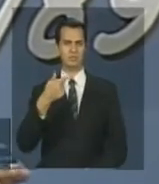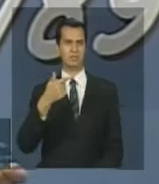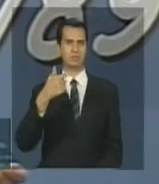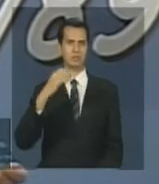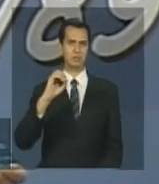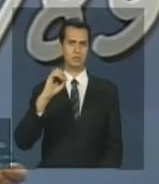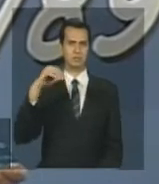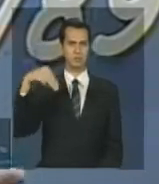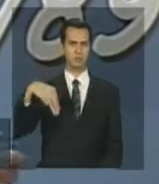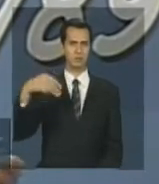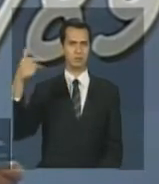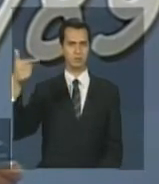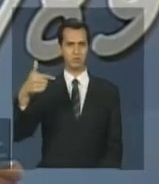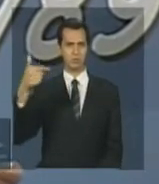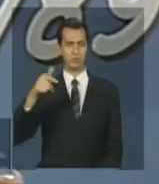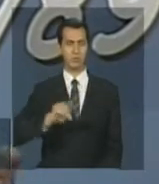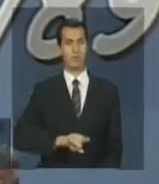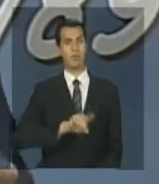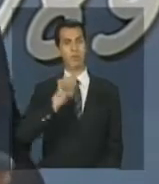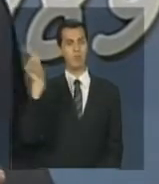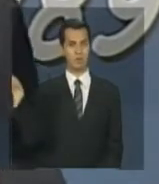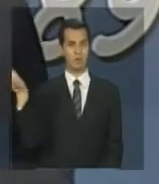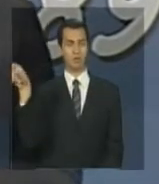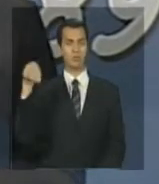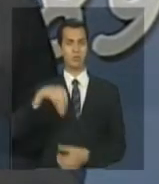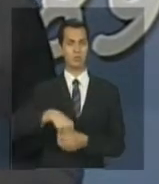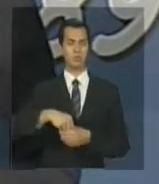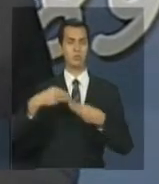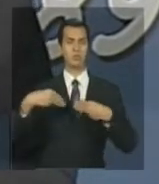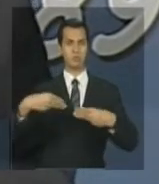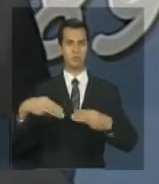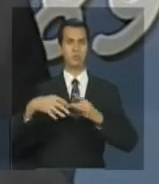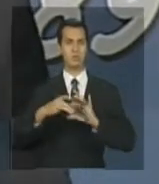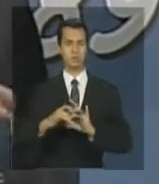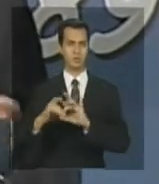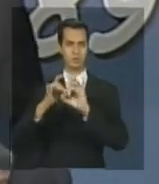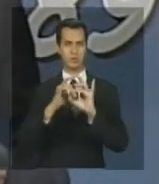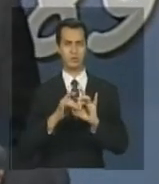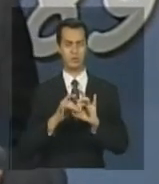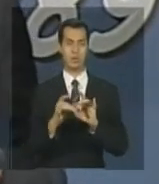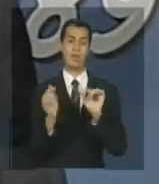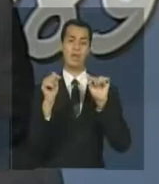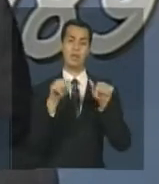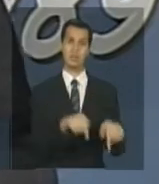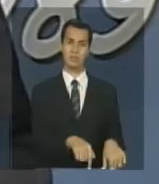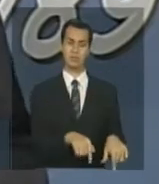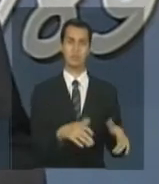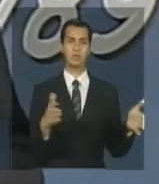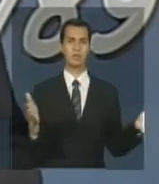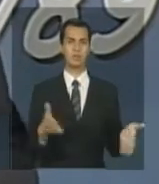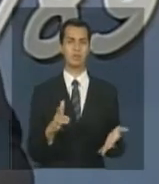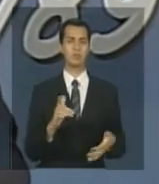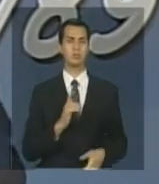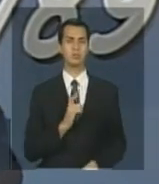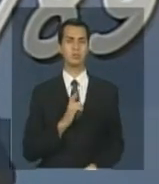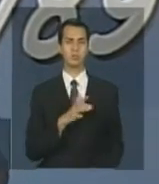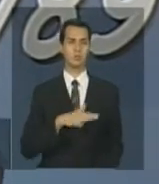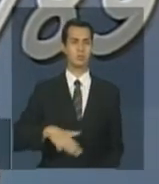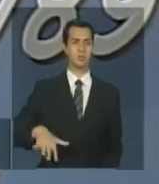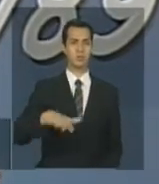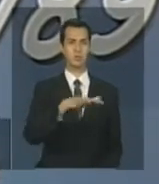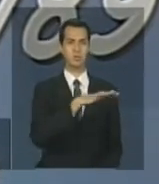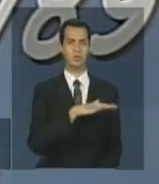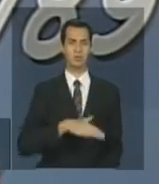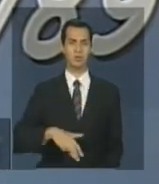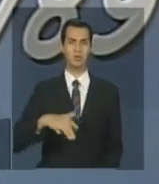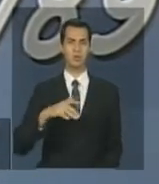metros quadrados lá no prédio do Ministério da Integração aqui nós estamos dispondo de uma